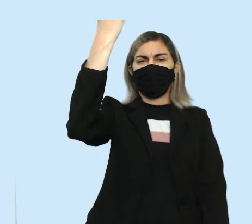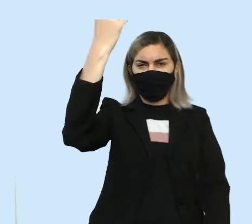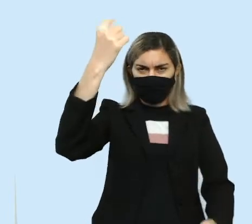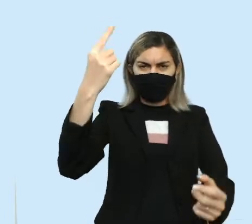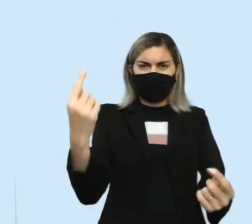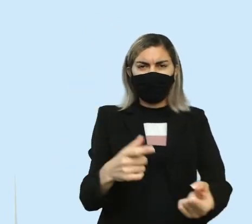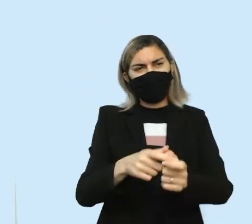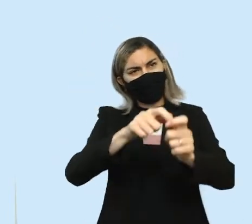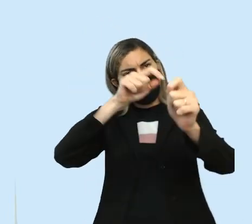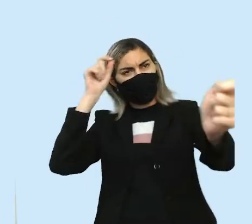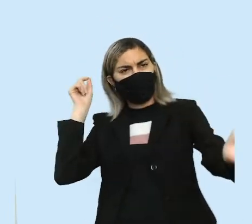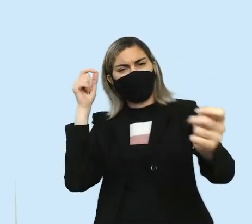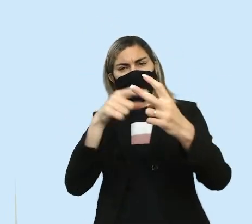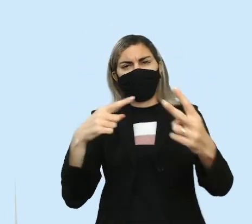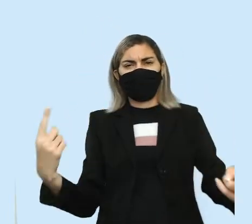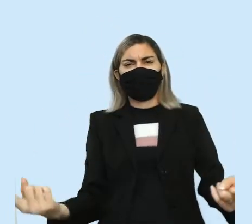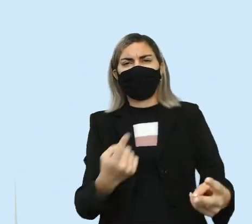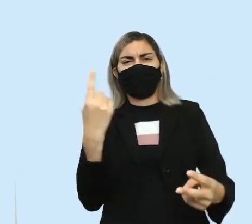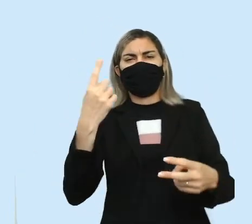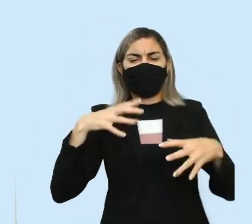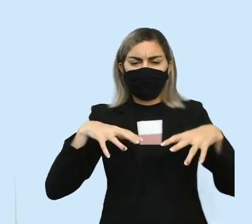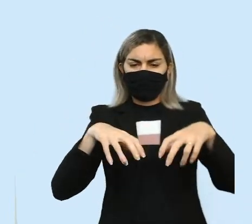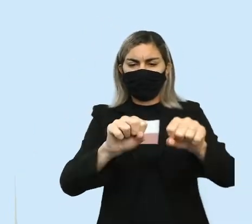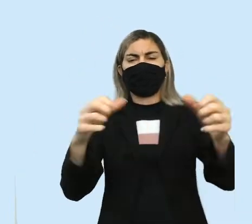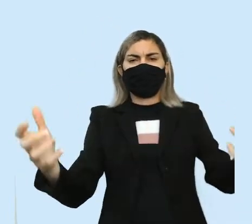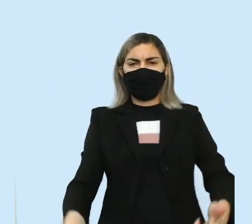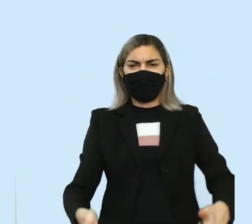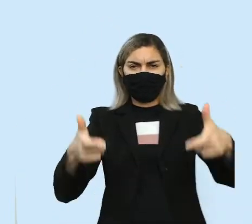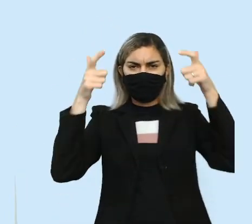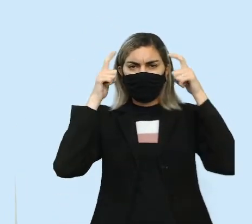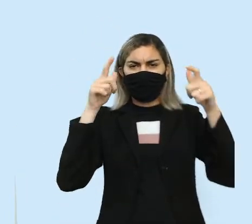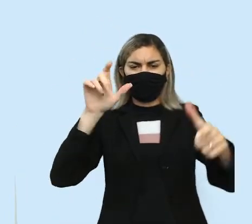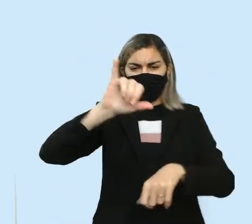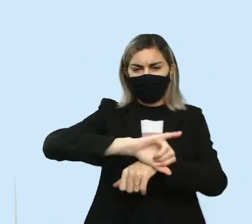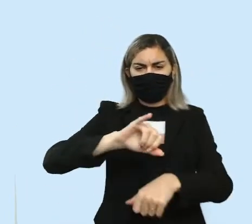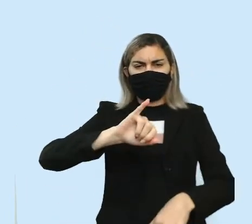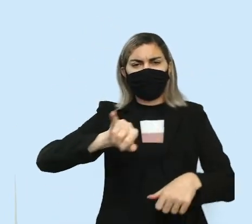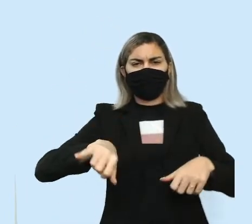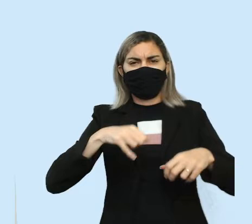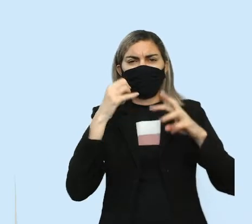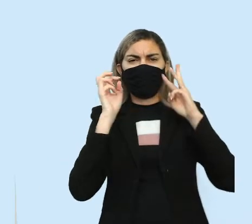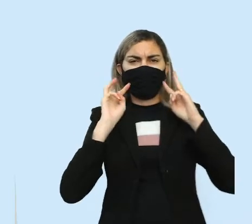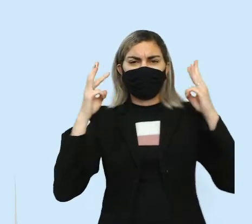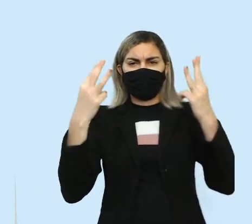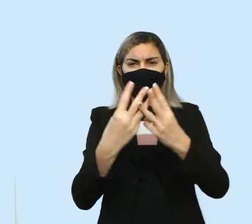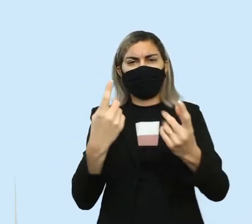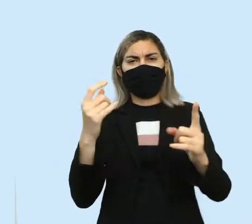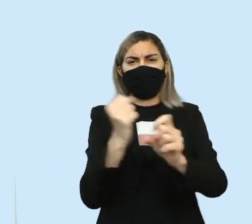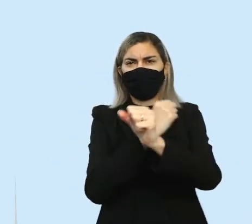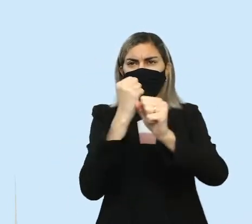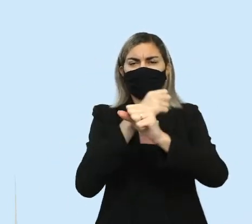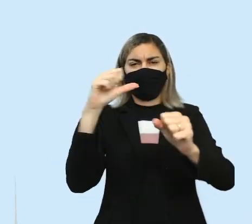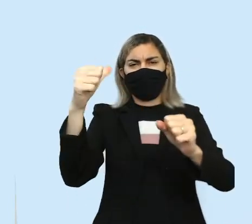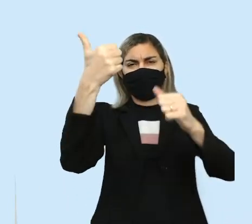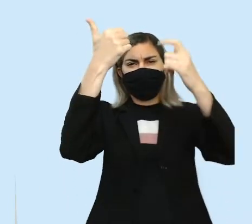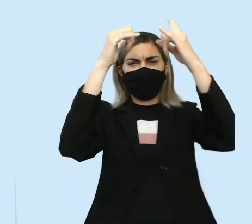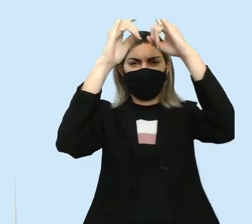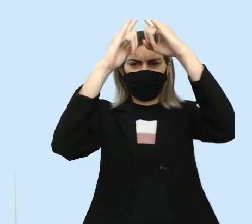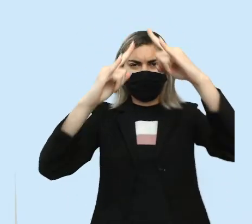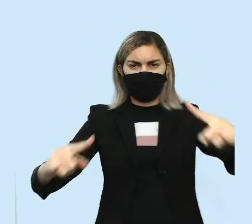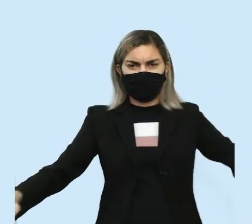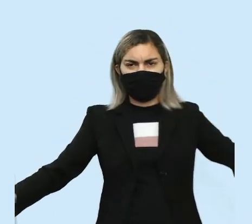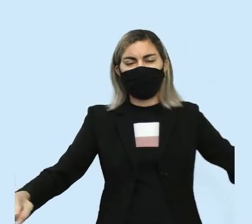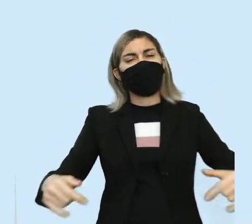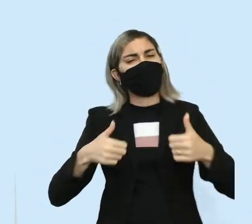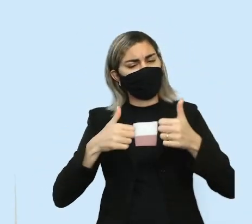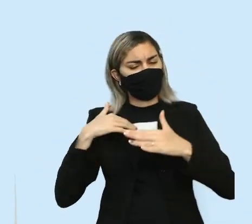história. Reconquista a Palestina, agora a capital de Jerusalém. Constrói ali o primeiro templo. Beleza? E aí tudo está indo